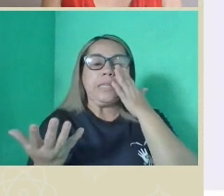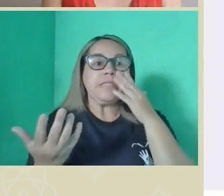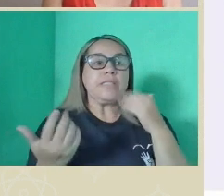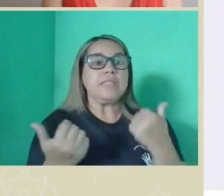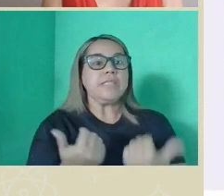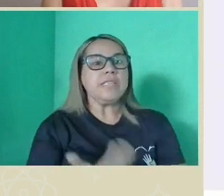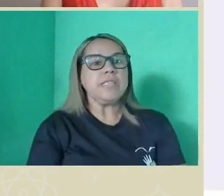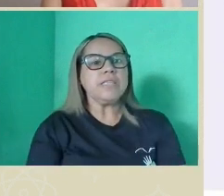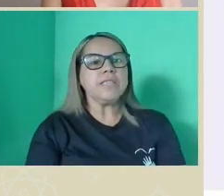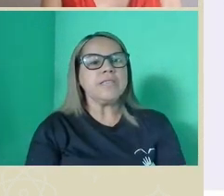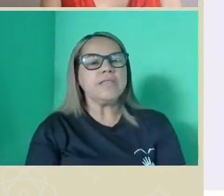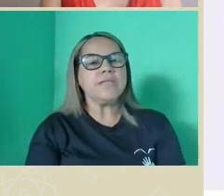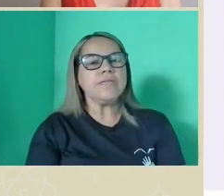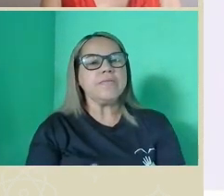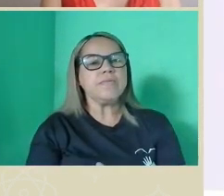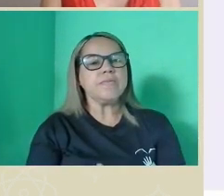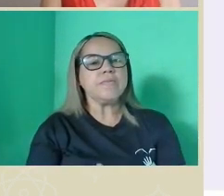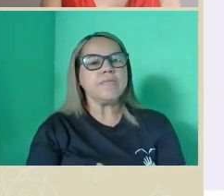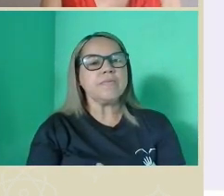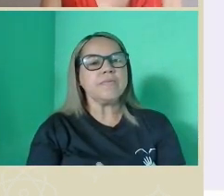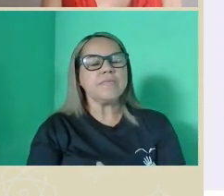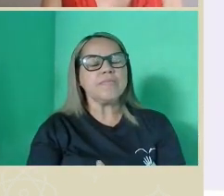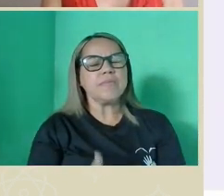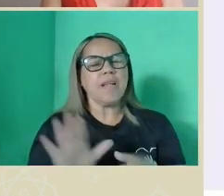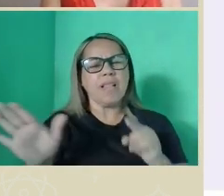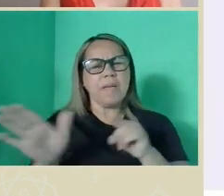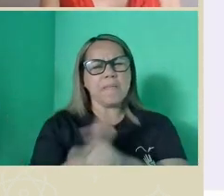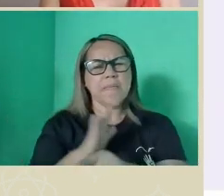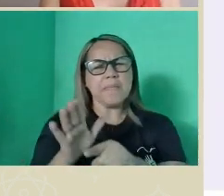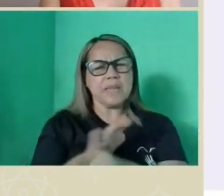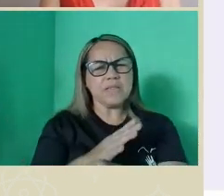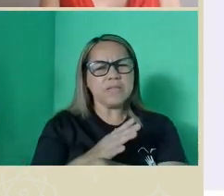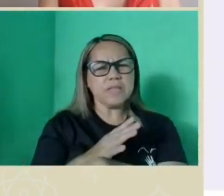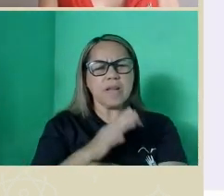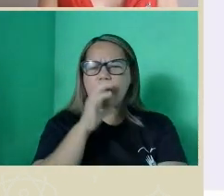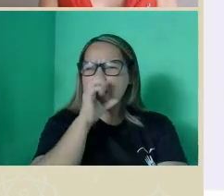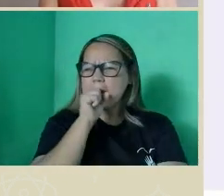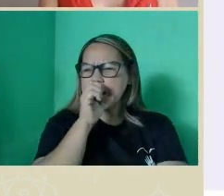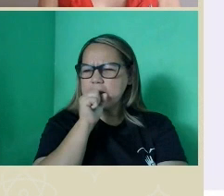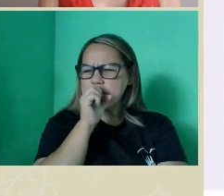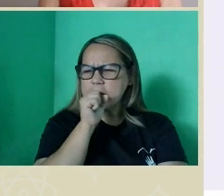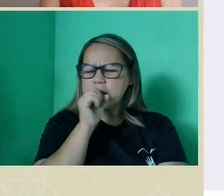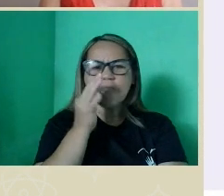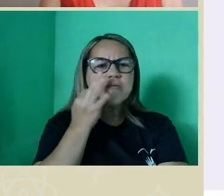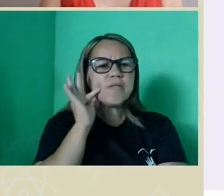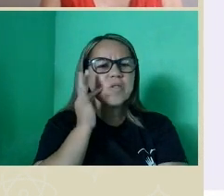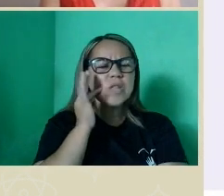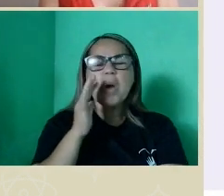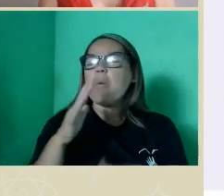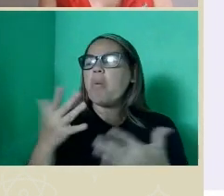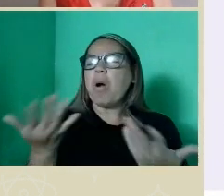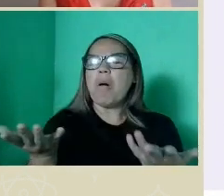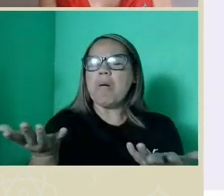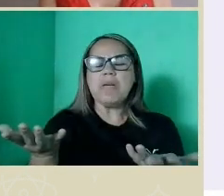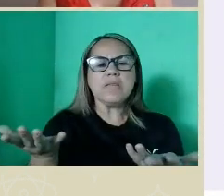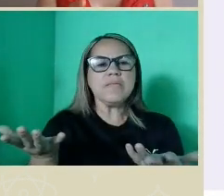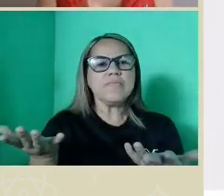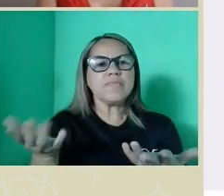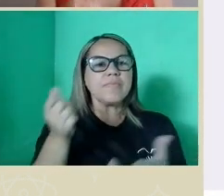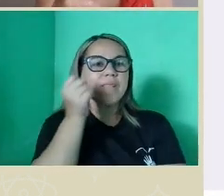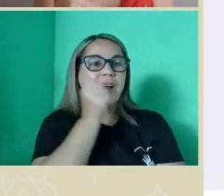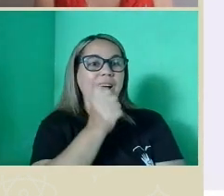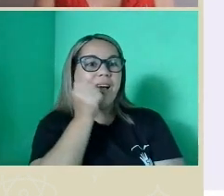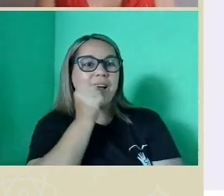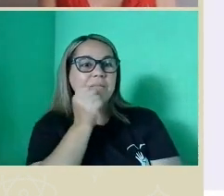são laranjas que frutas são a menina